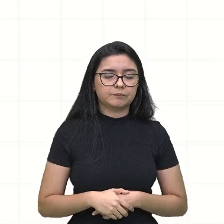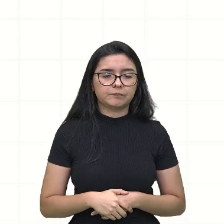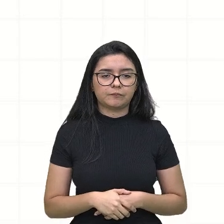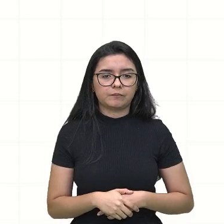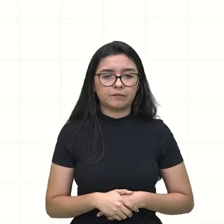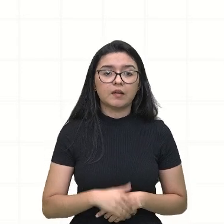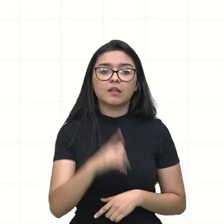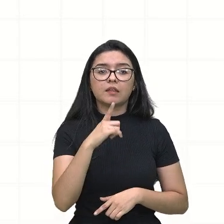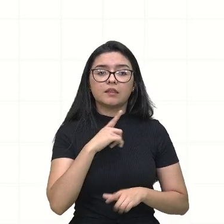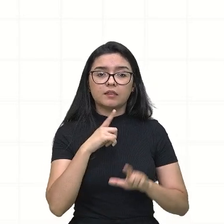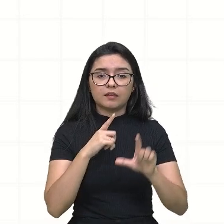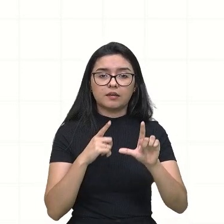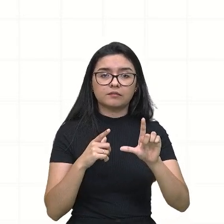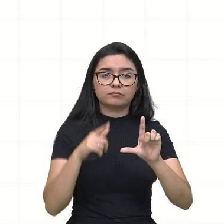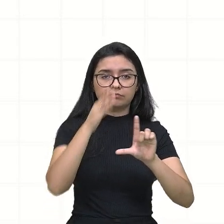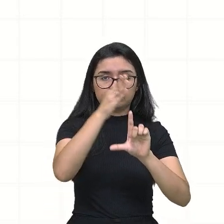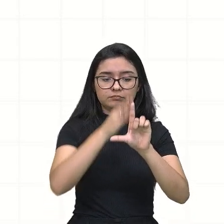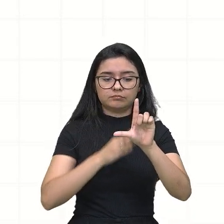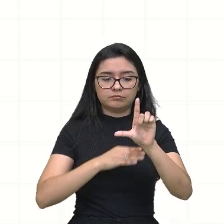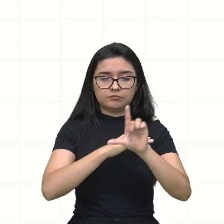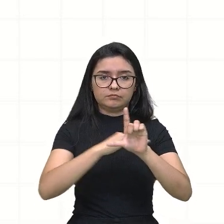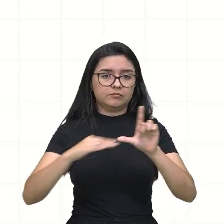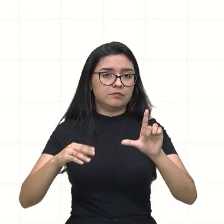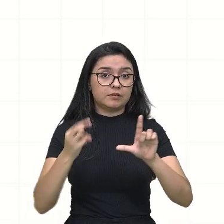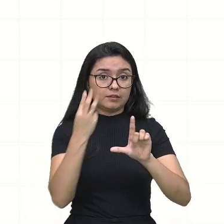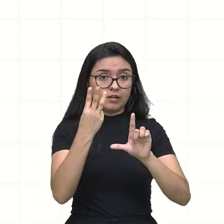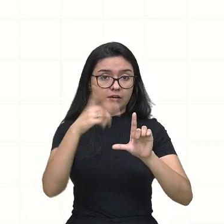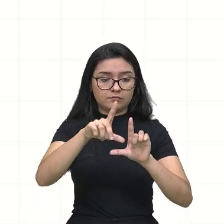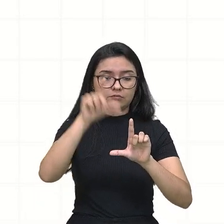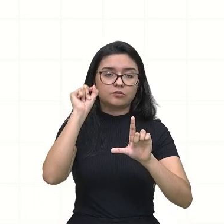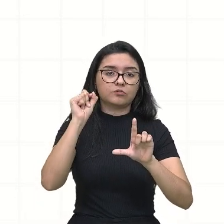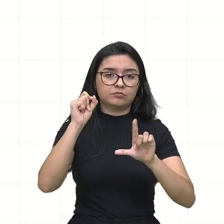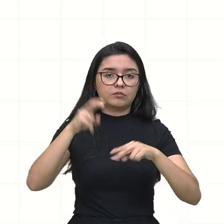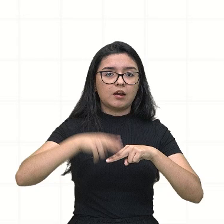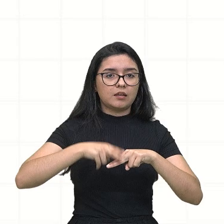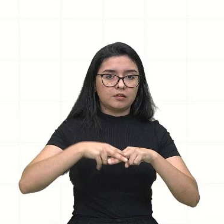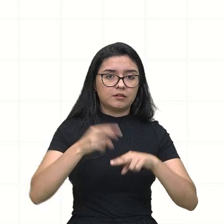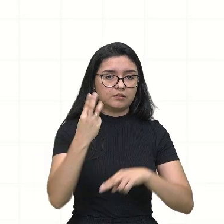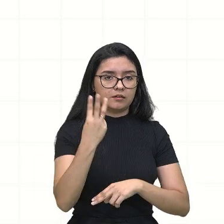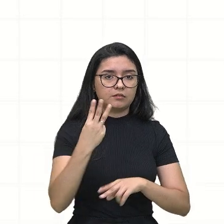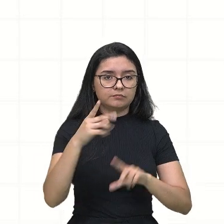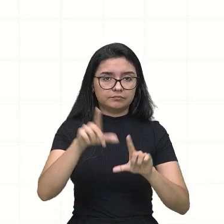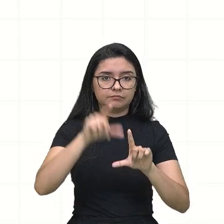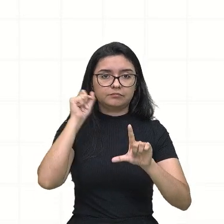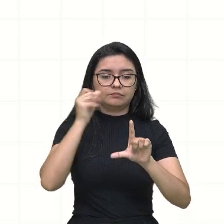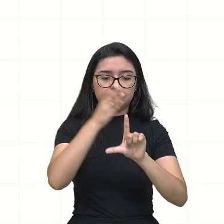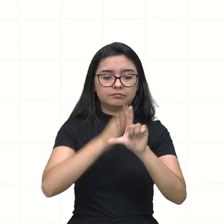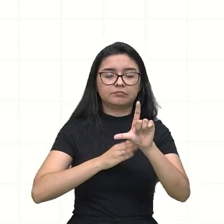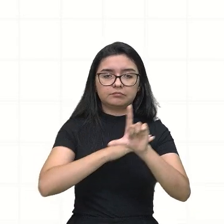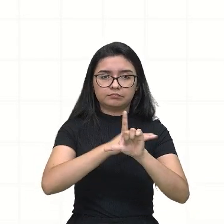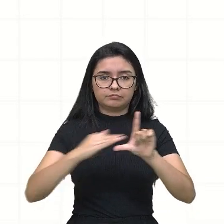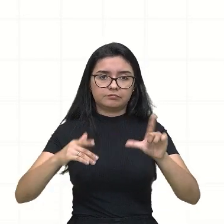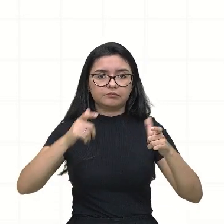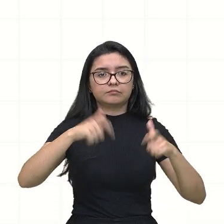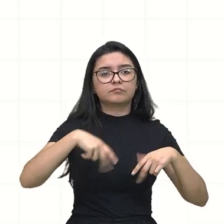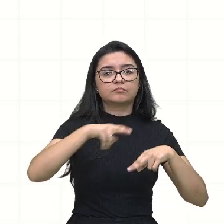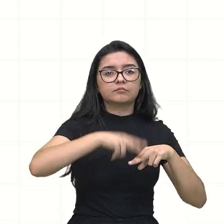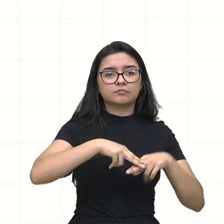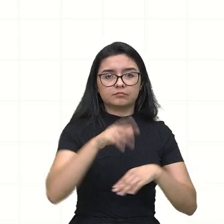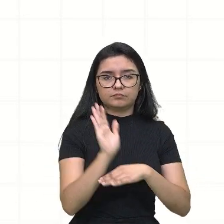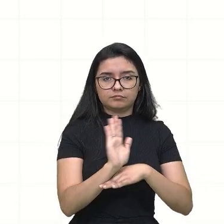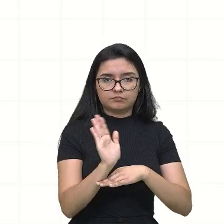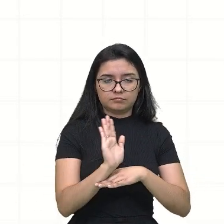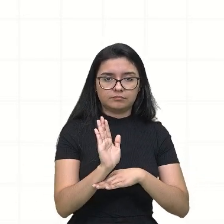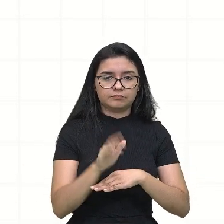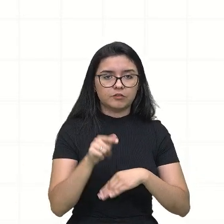você tem aí pelo menos 3 opções de escolhas, né, para escolher o assento que você vai querer sentar lá no cinema, que você vai comprar o